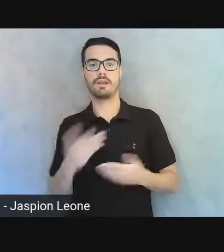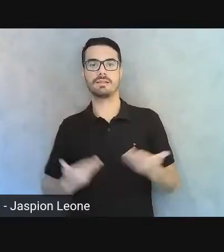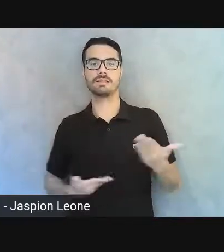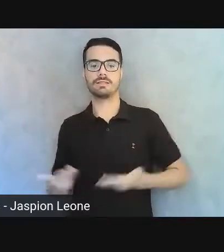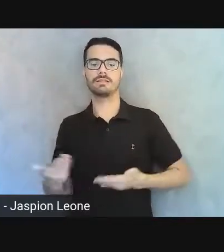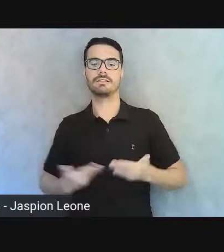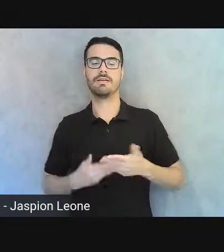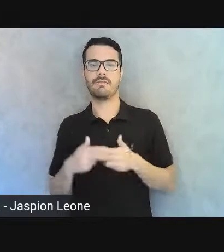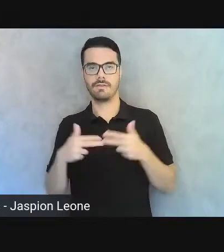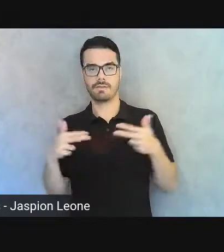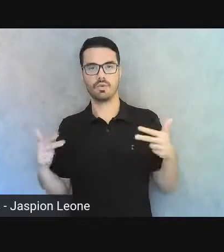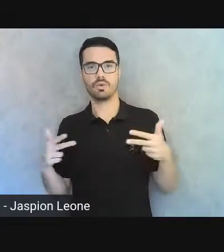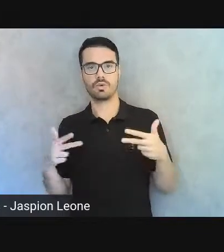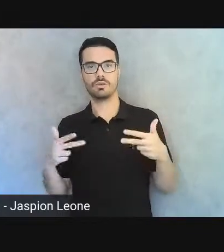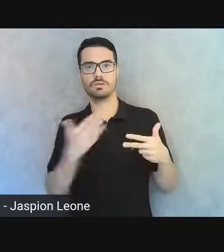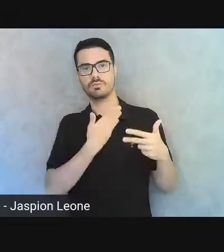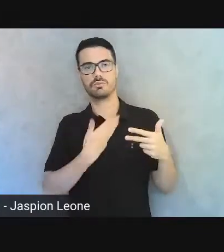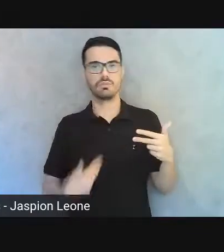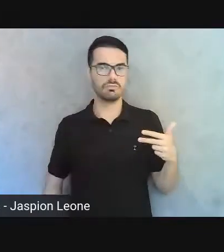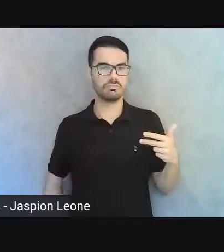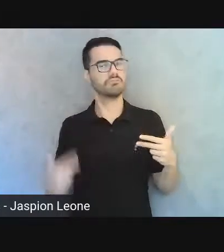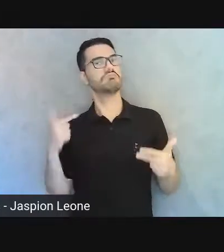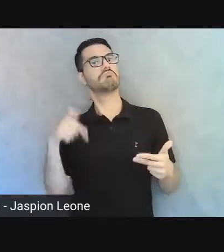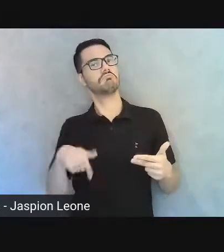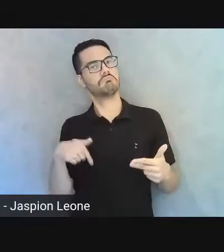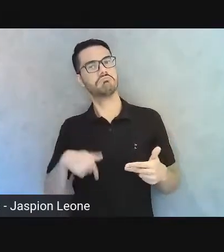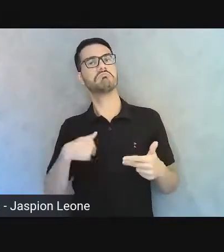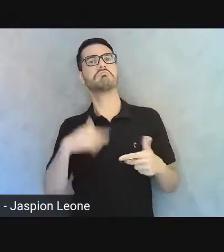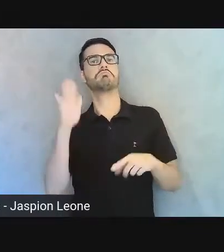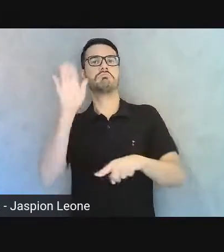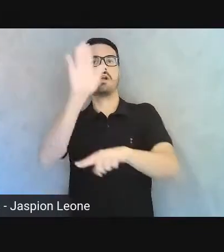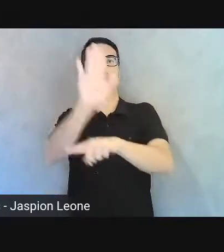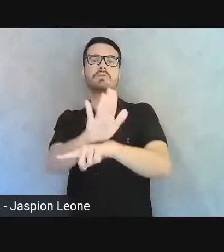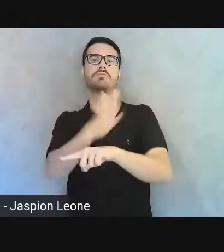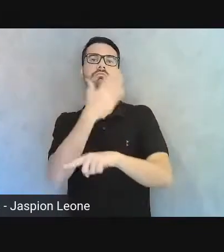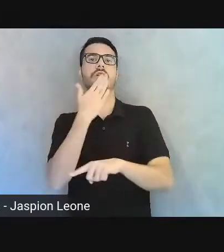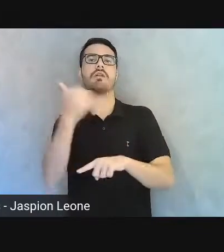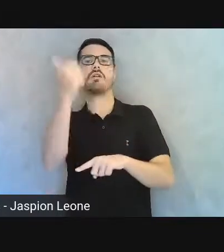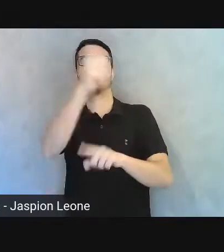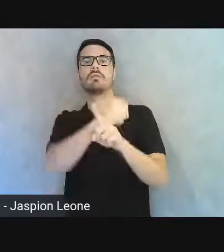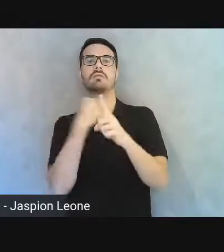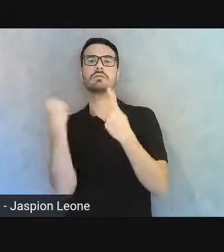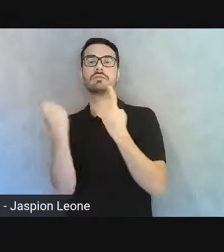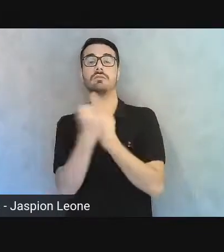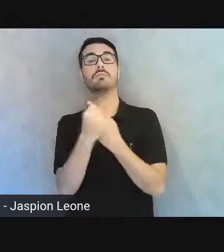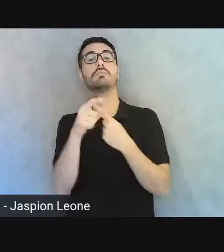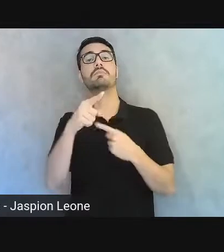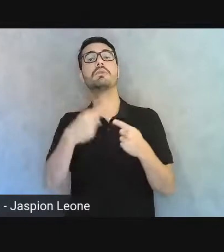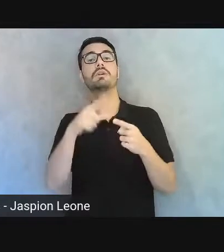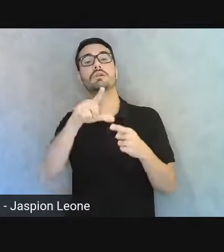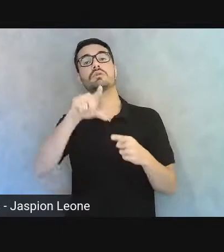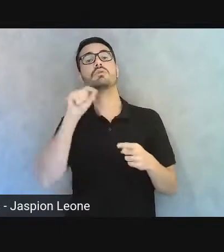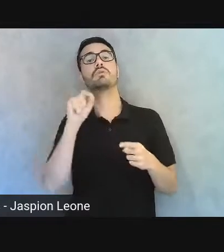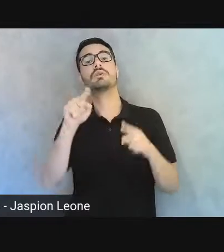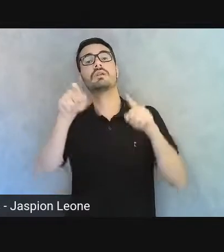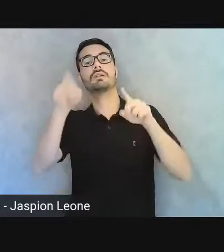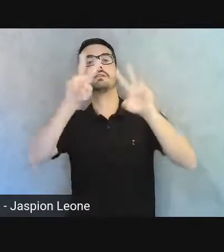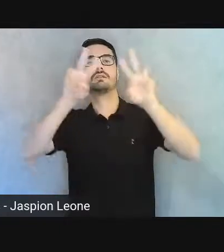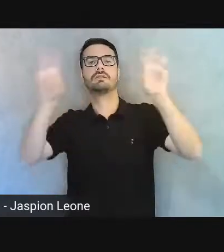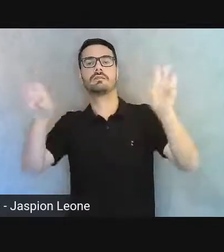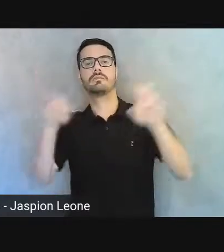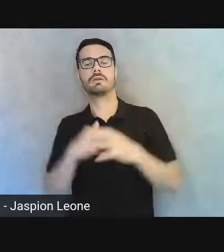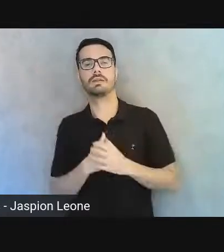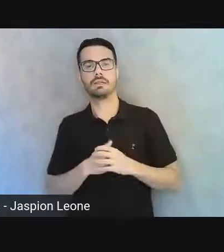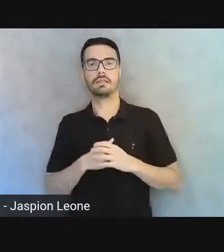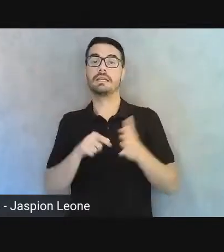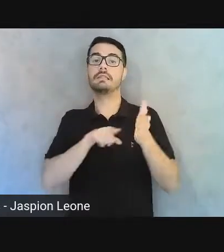isso. Então, eu começo a explicar o porquê que eu escolhi esse tema. Licenciamento ambiental está na minha